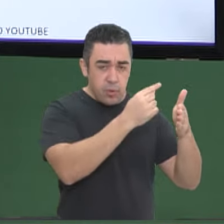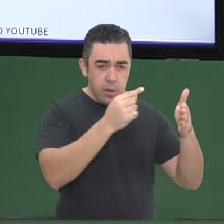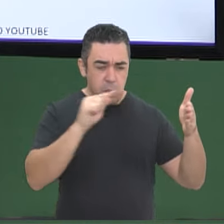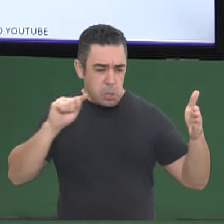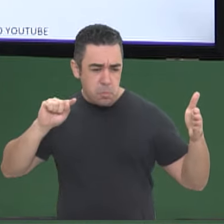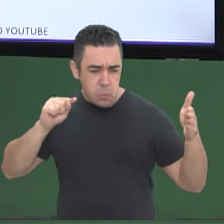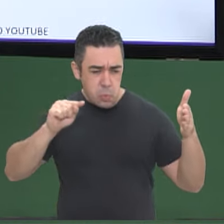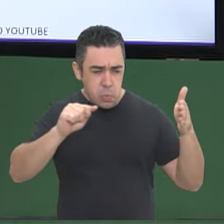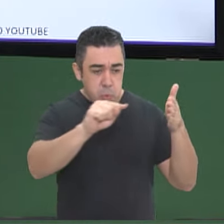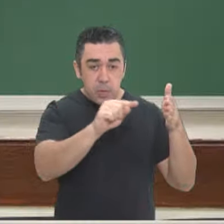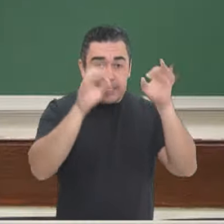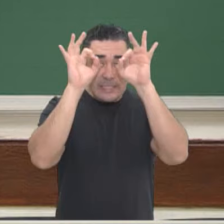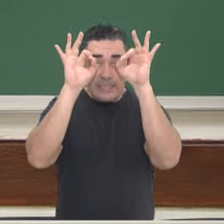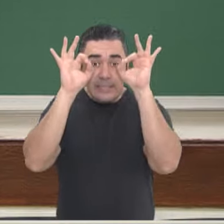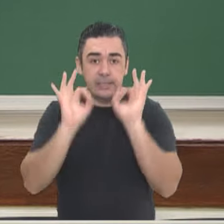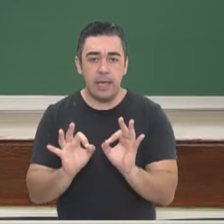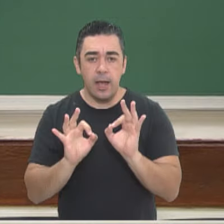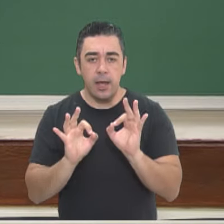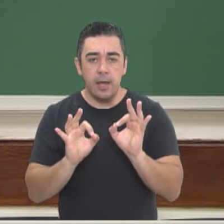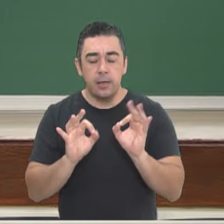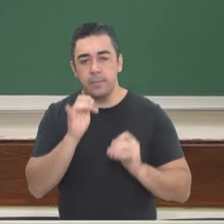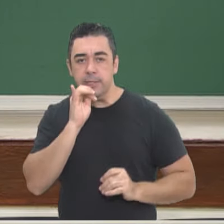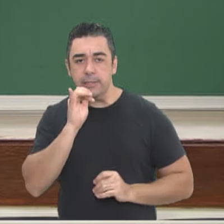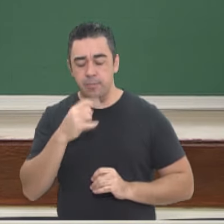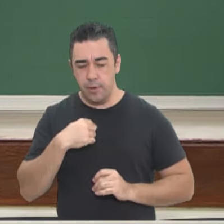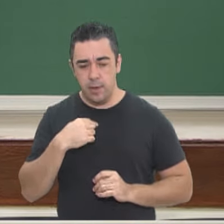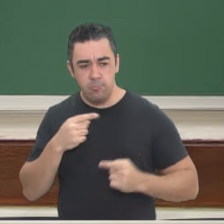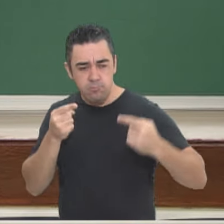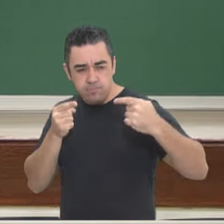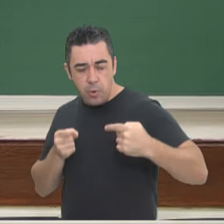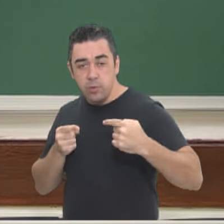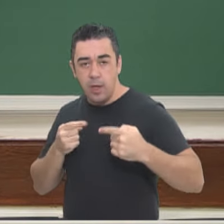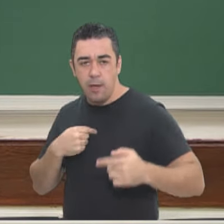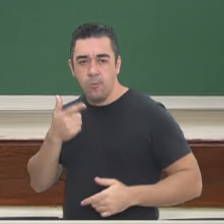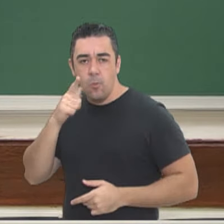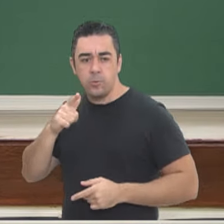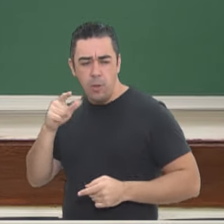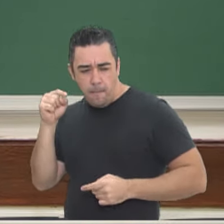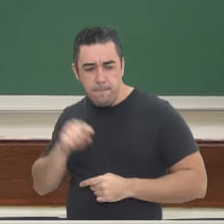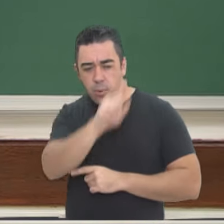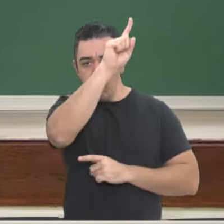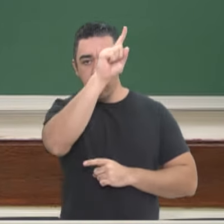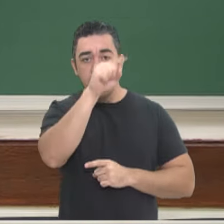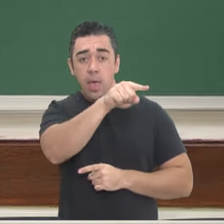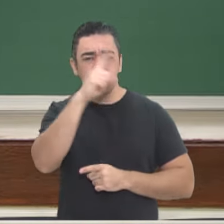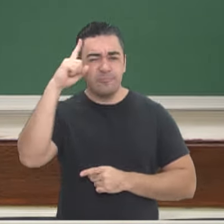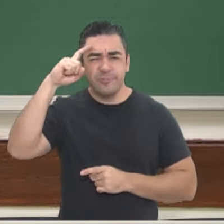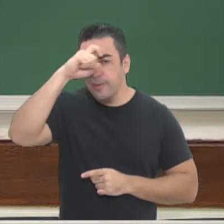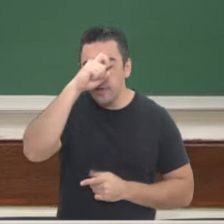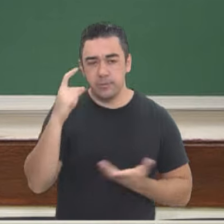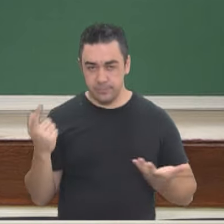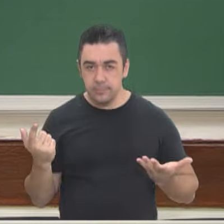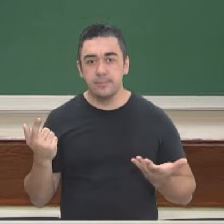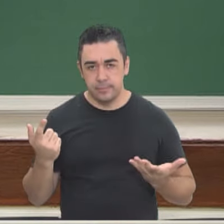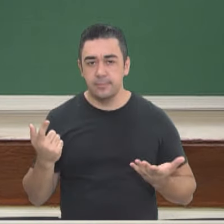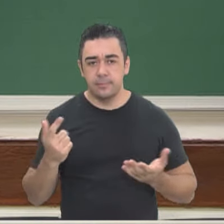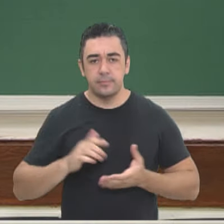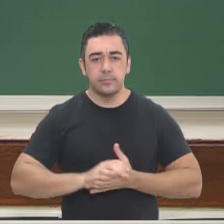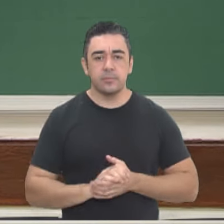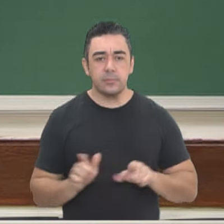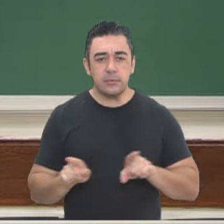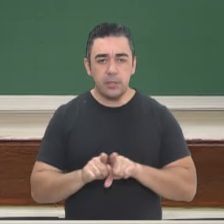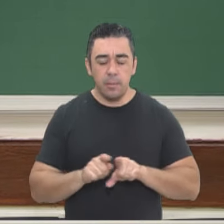que dificulte a recepção do adversário e conquiste a vitória, né? Então, aqui nós temos a forma de